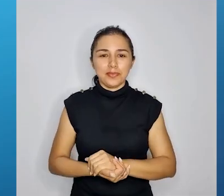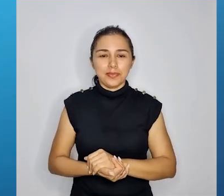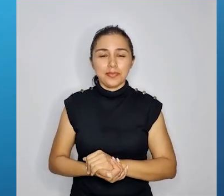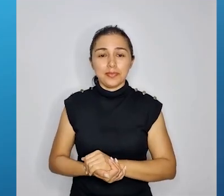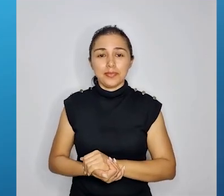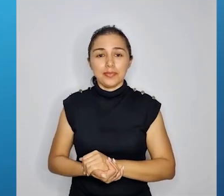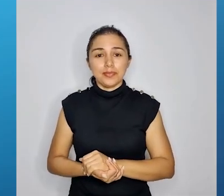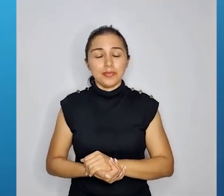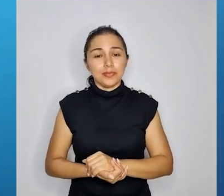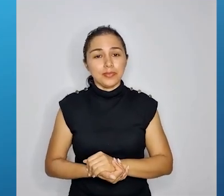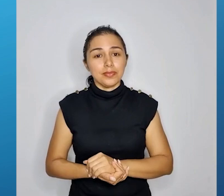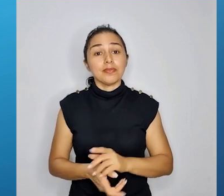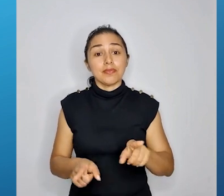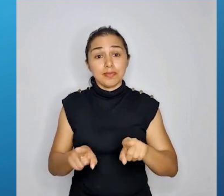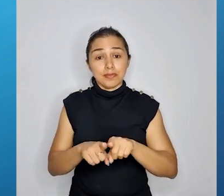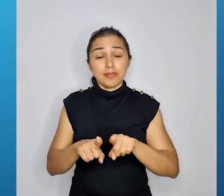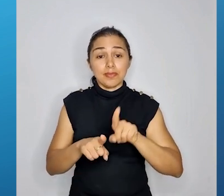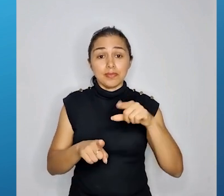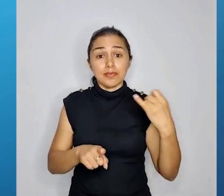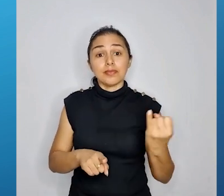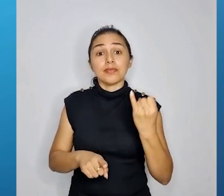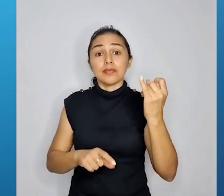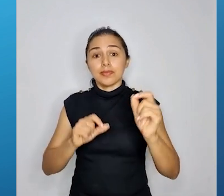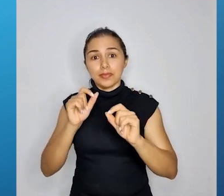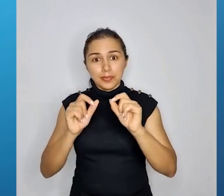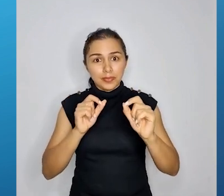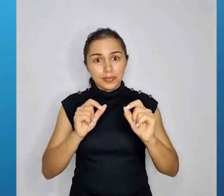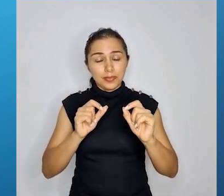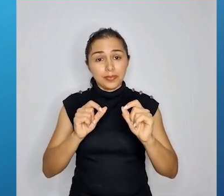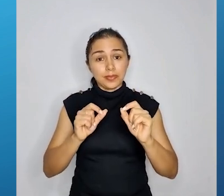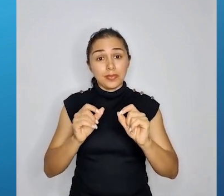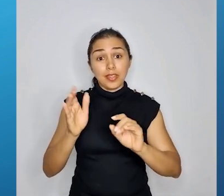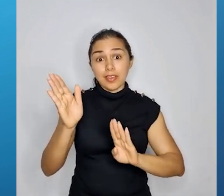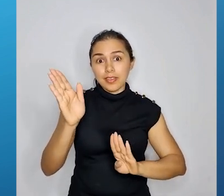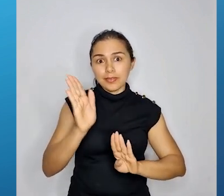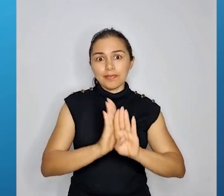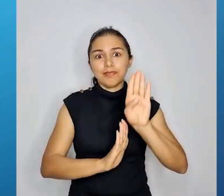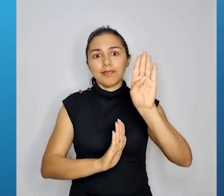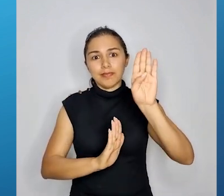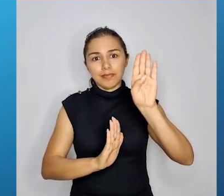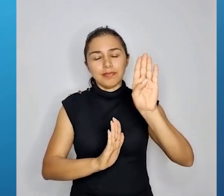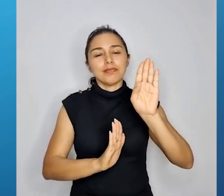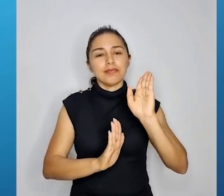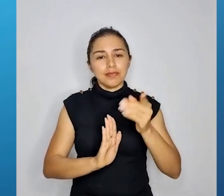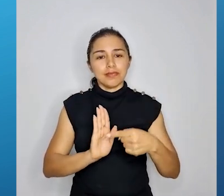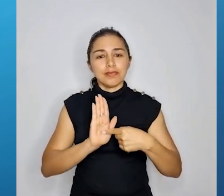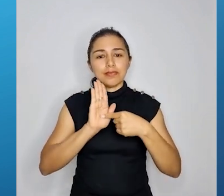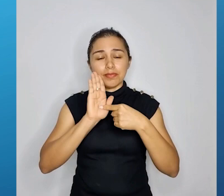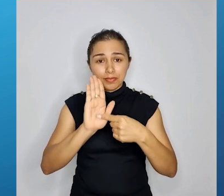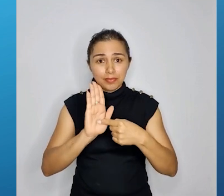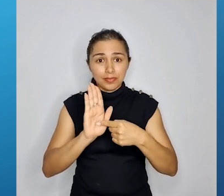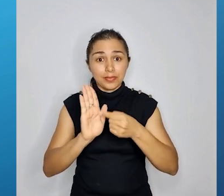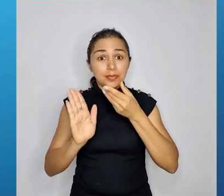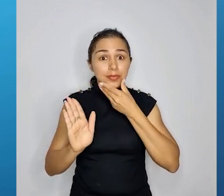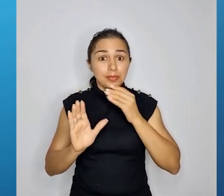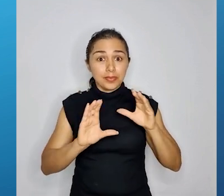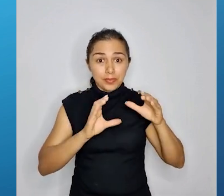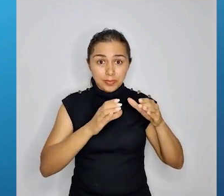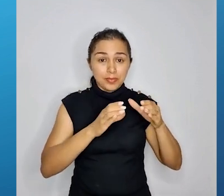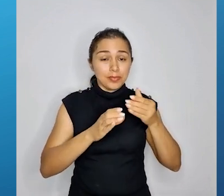O terceiro ponto bem relevante também, pessoal, é a respeito dos recordes. Apresentei para vocês os recordes